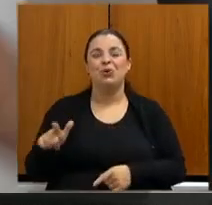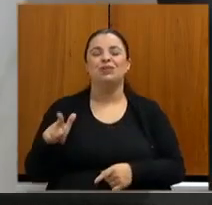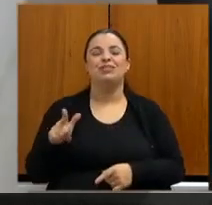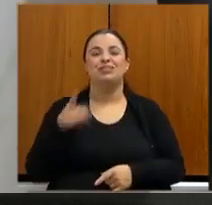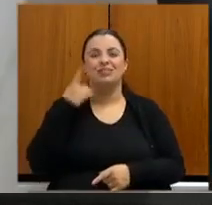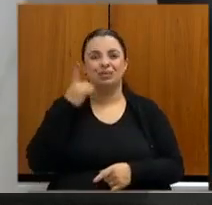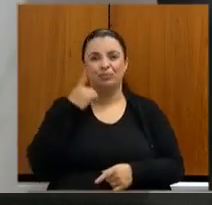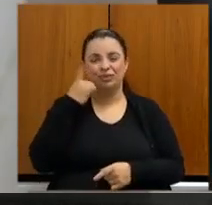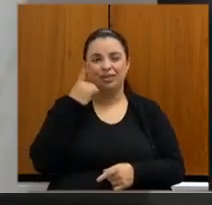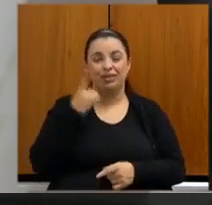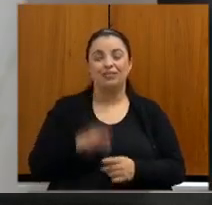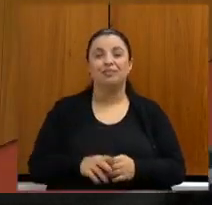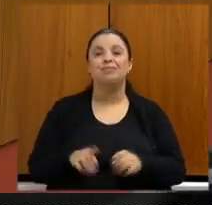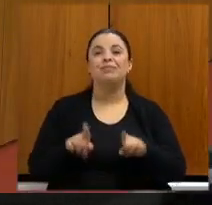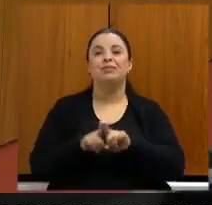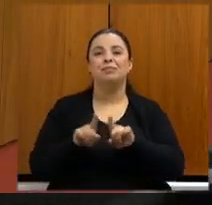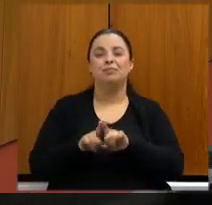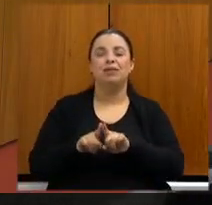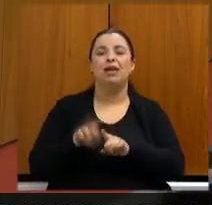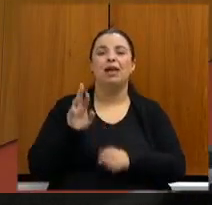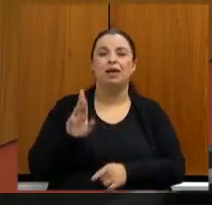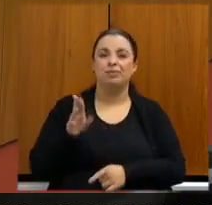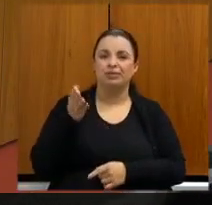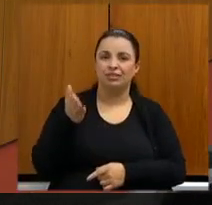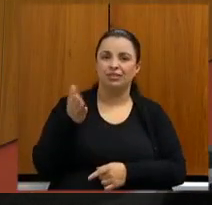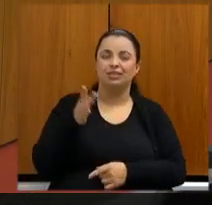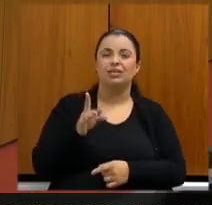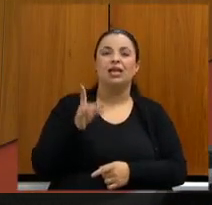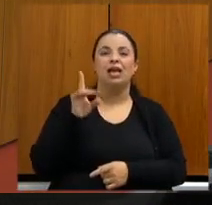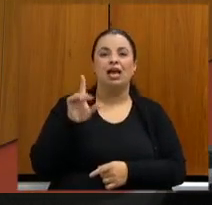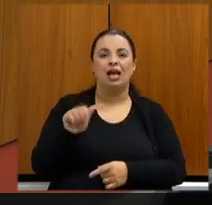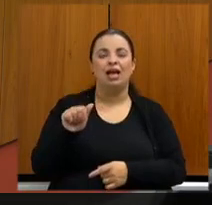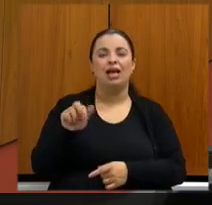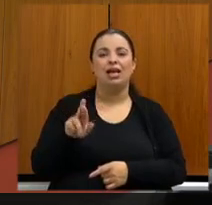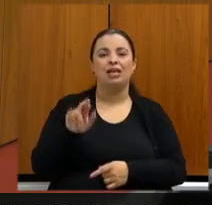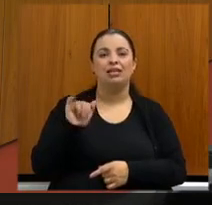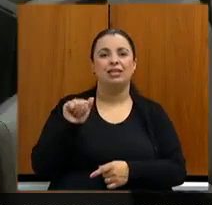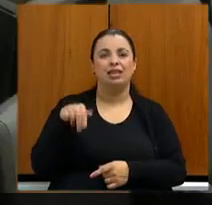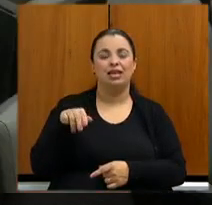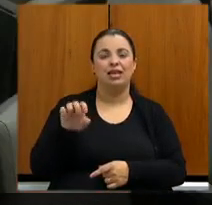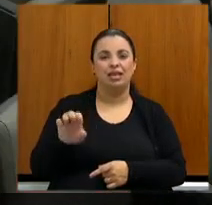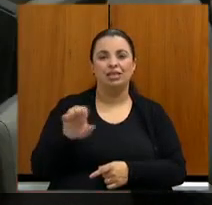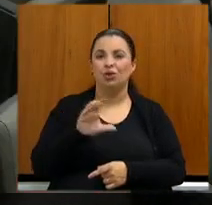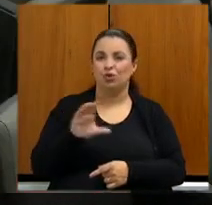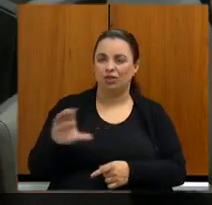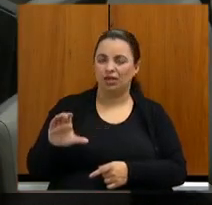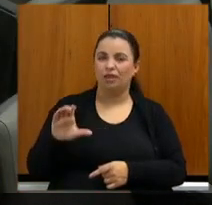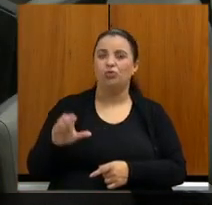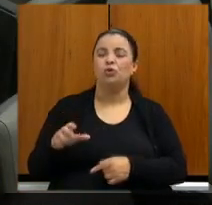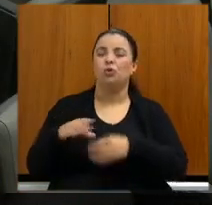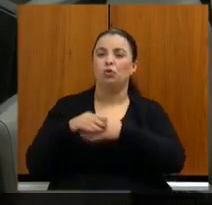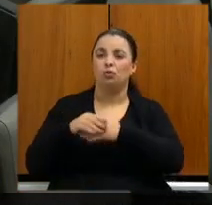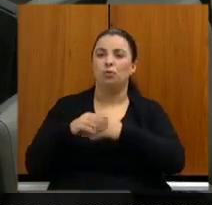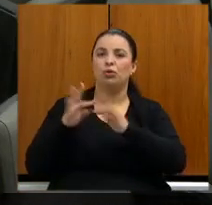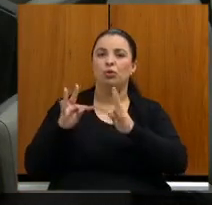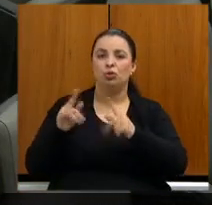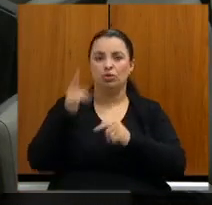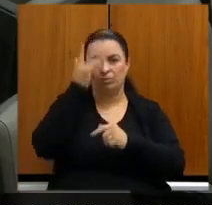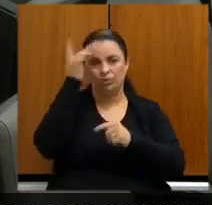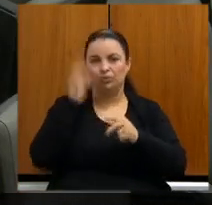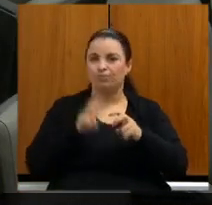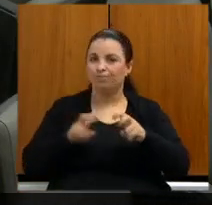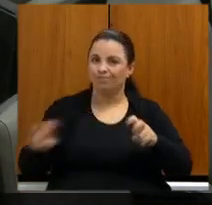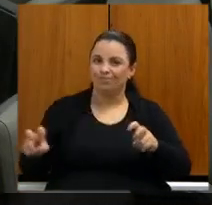da Dra Ariane aqui coordenadora da mesa de negociação e o comprimento todas as pessoas que estão aqui na mesa e que beleza ver